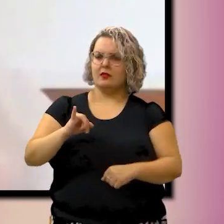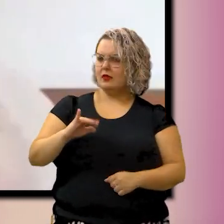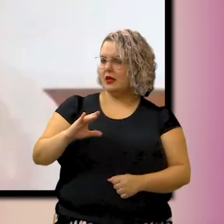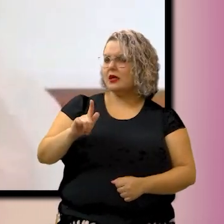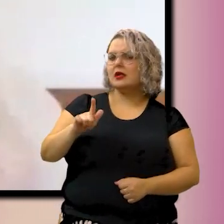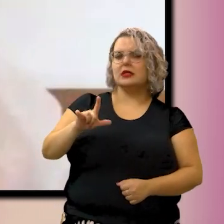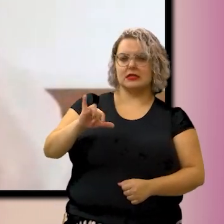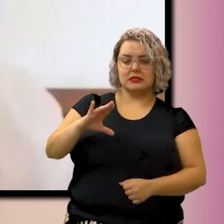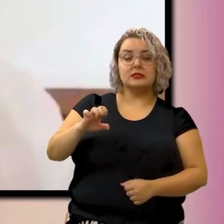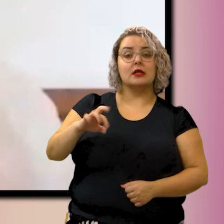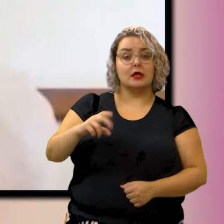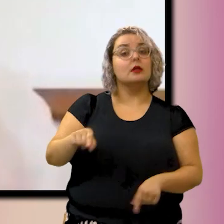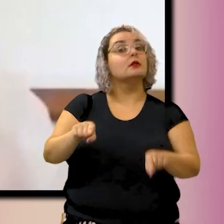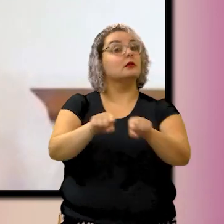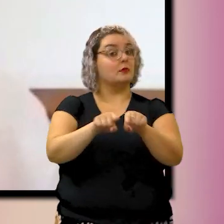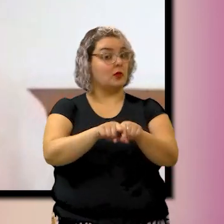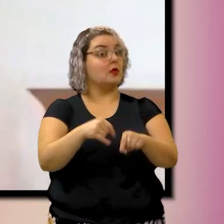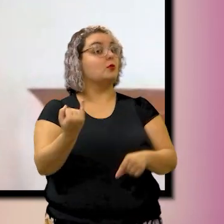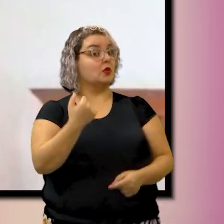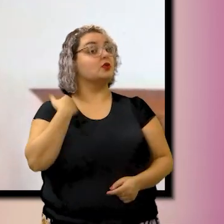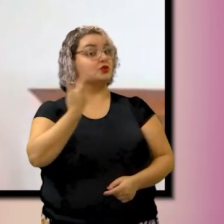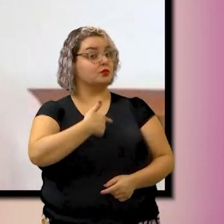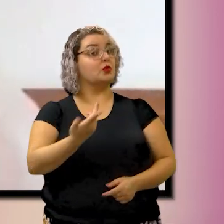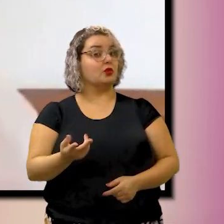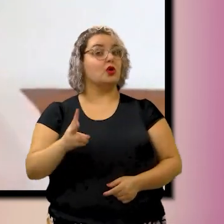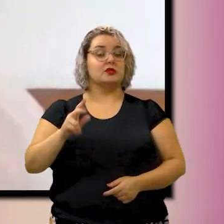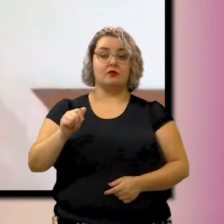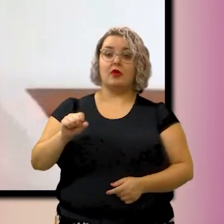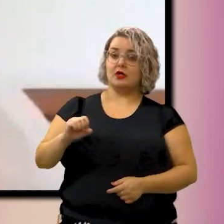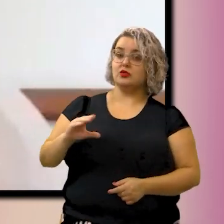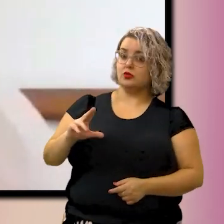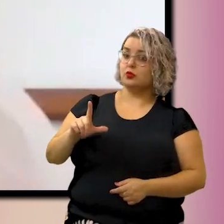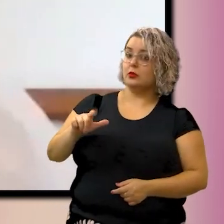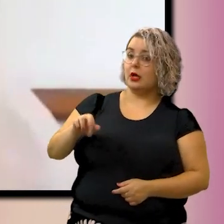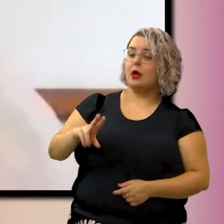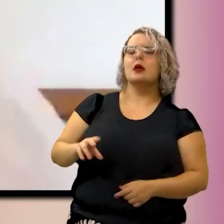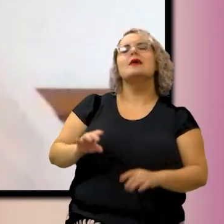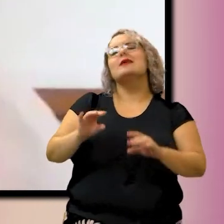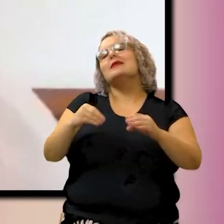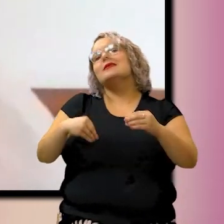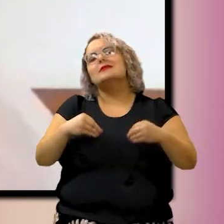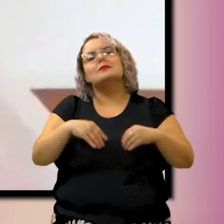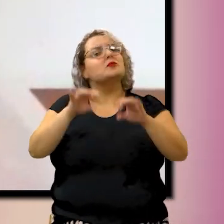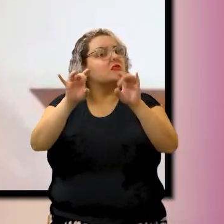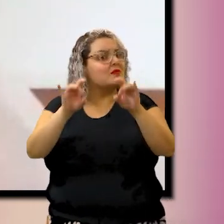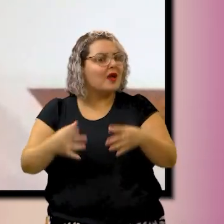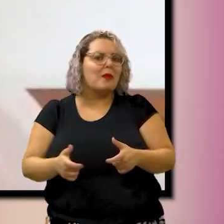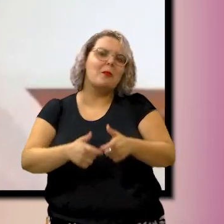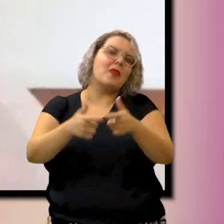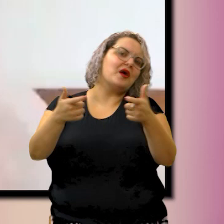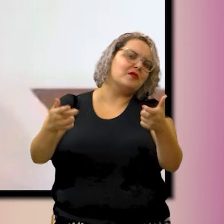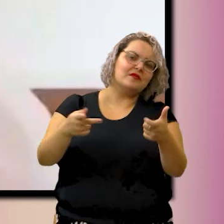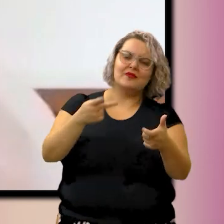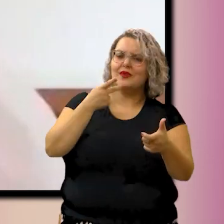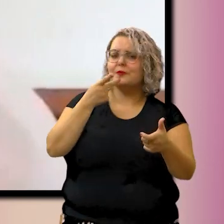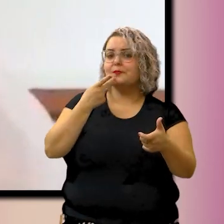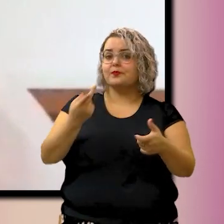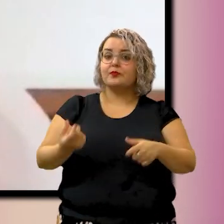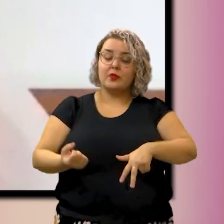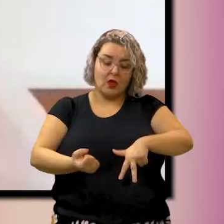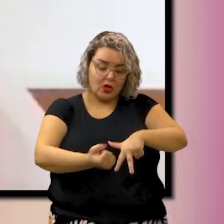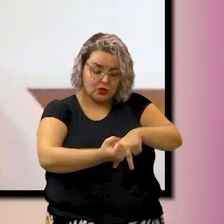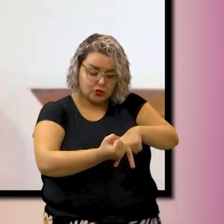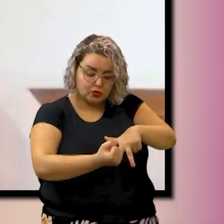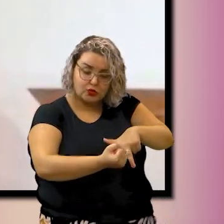enfim, essas coisas para a gente também interessa, para o vascular. E a gente tem exames específicos. A maioria dos exames, a gente está